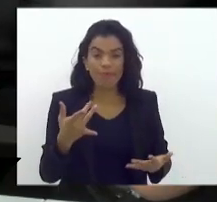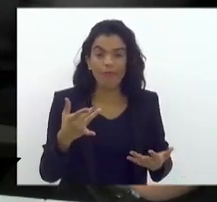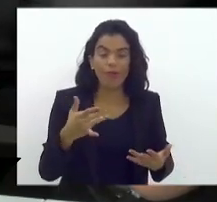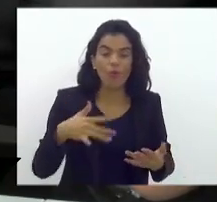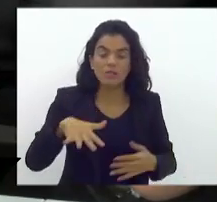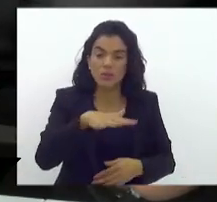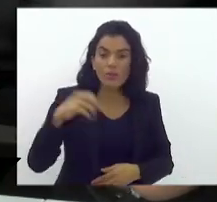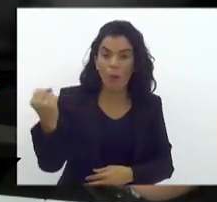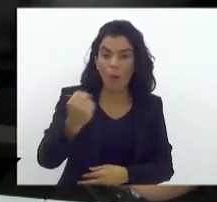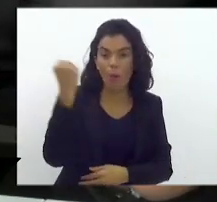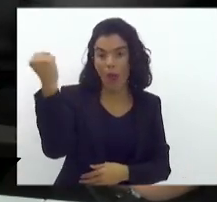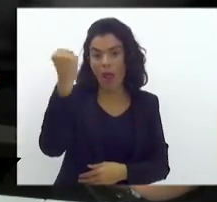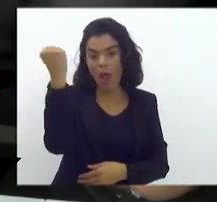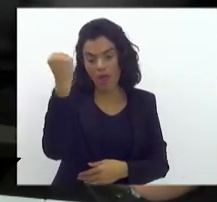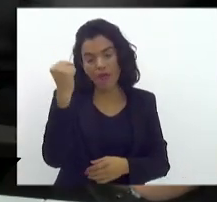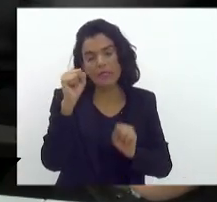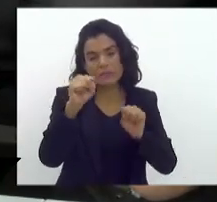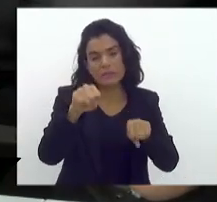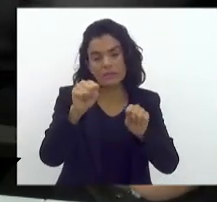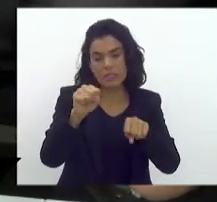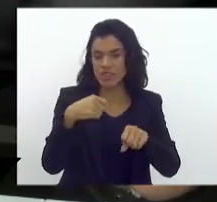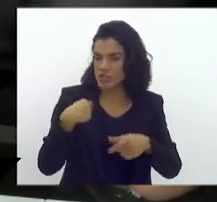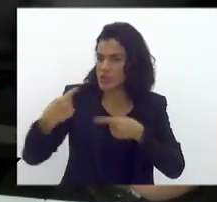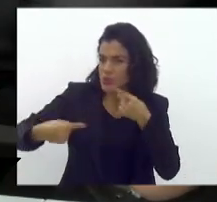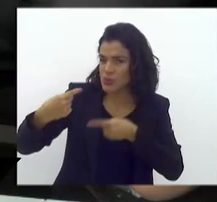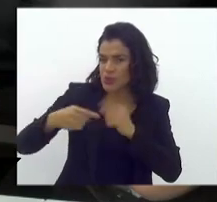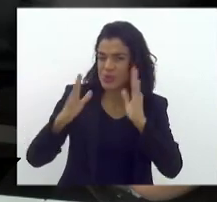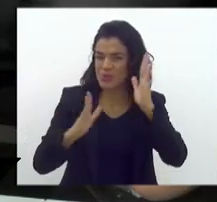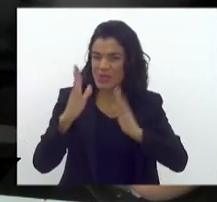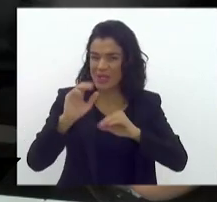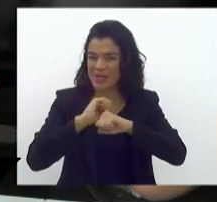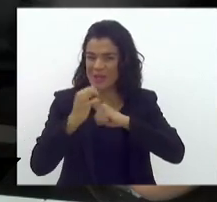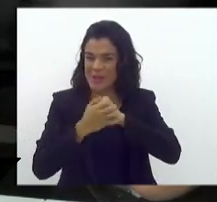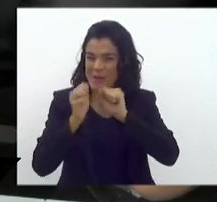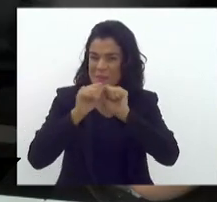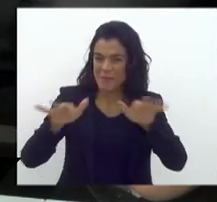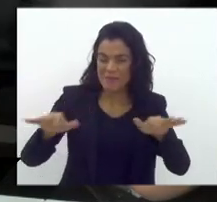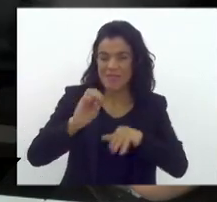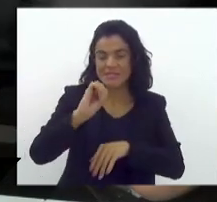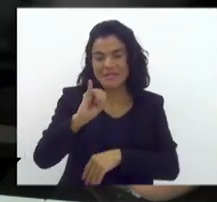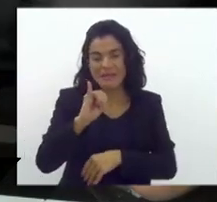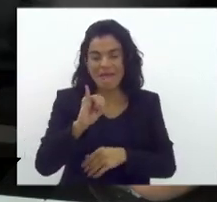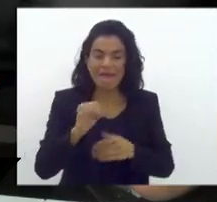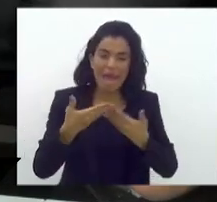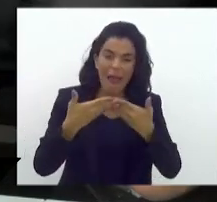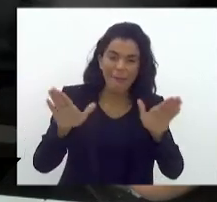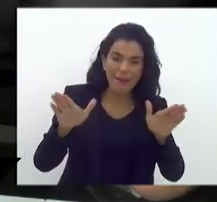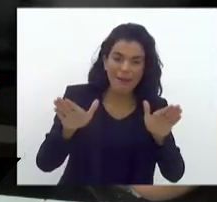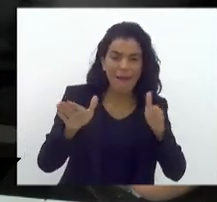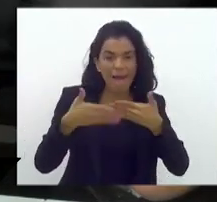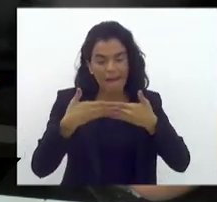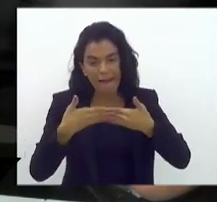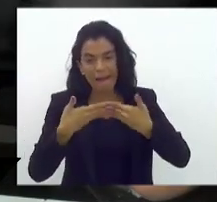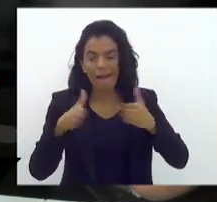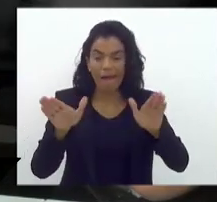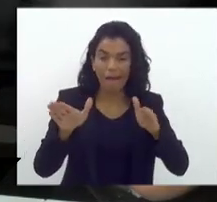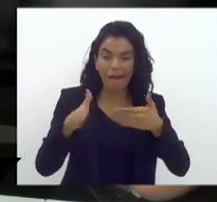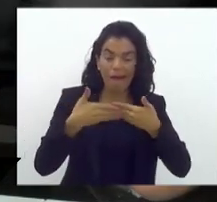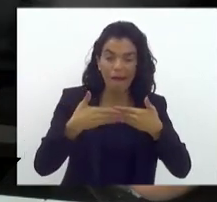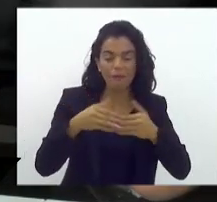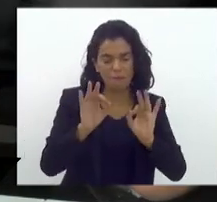gravidade do quadro. A gente discutiu muito aqui durante a pandemia se deveria abrir, se não deveria abrir. Agora, você de